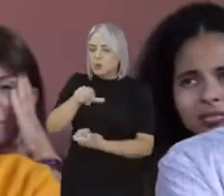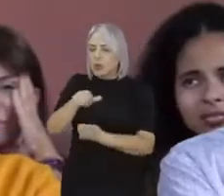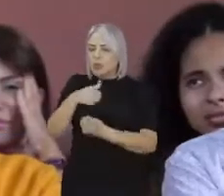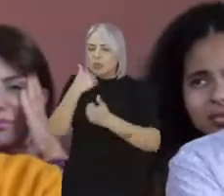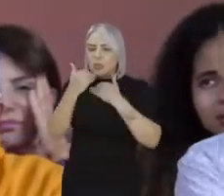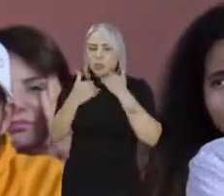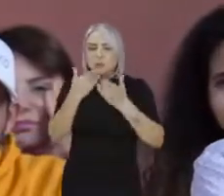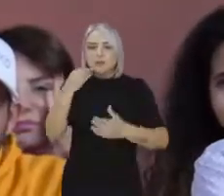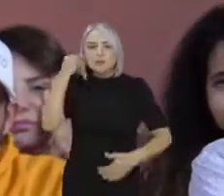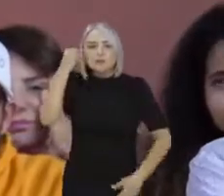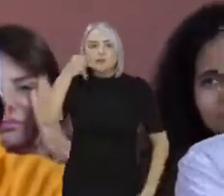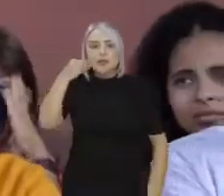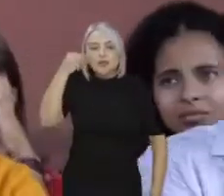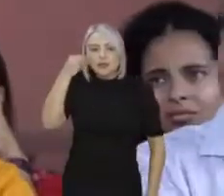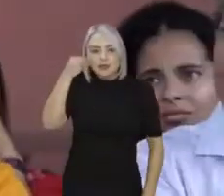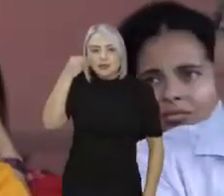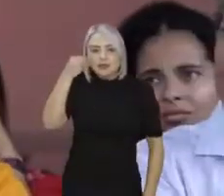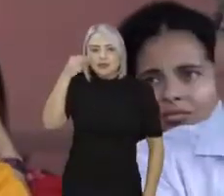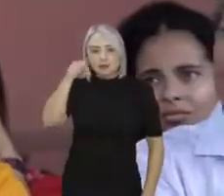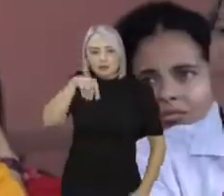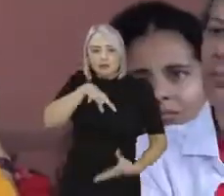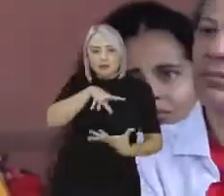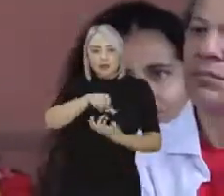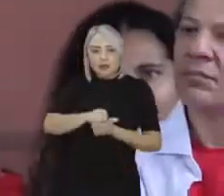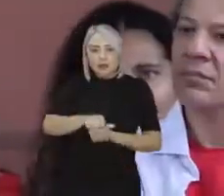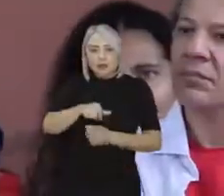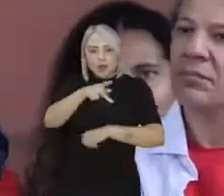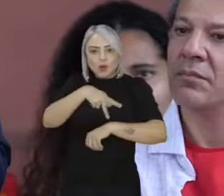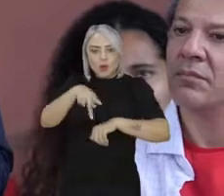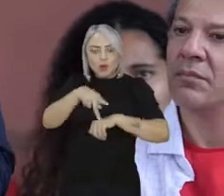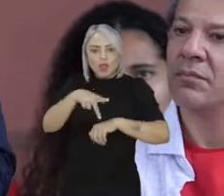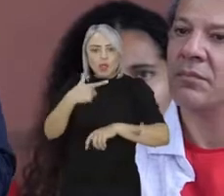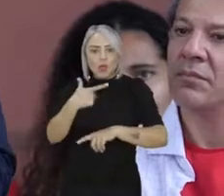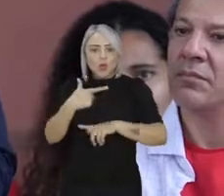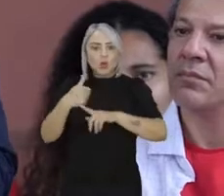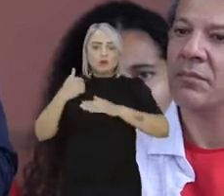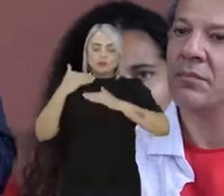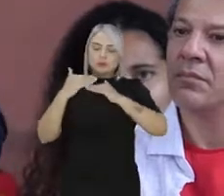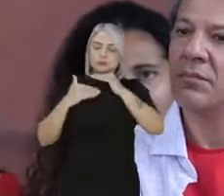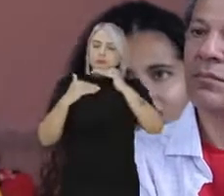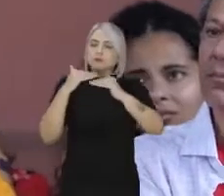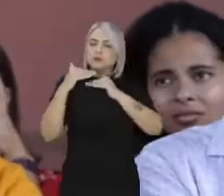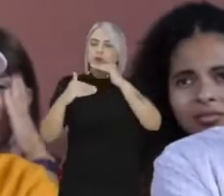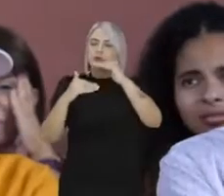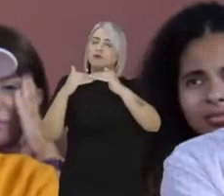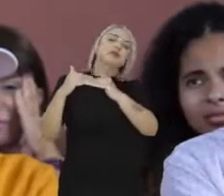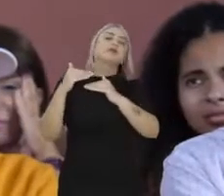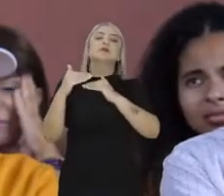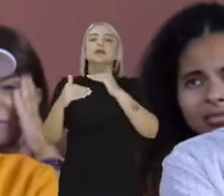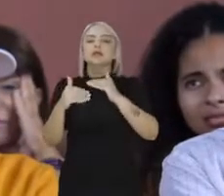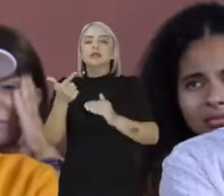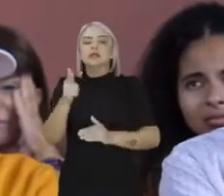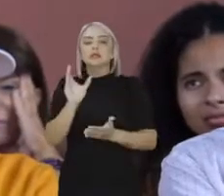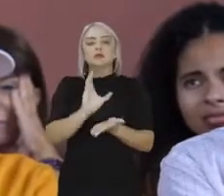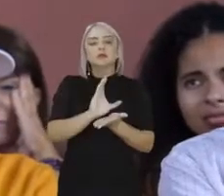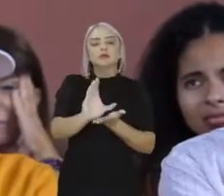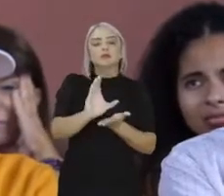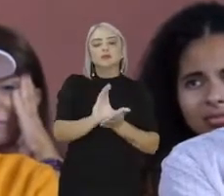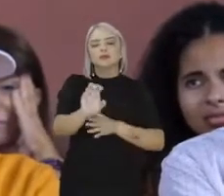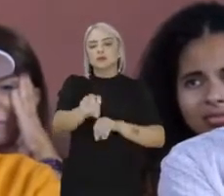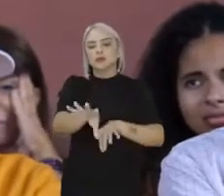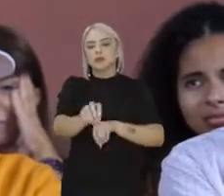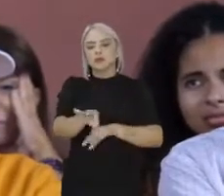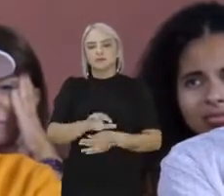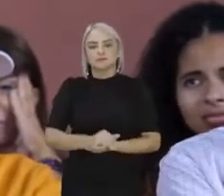experiência no mundo em que um país conseguiu se desenvolver sem investir na educação.